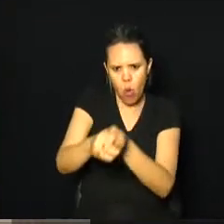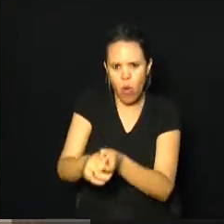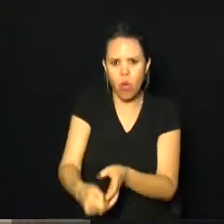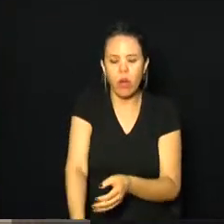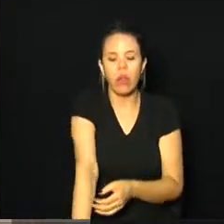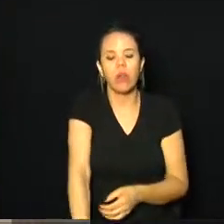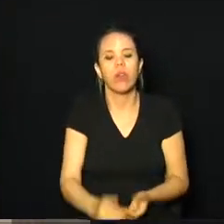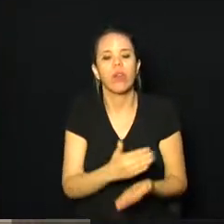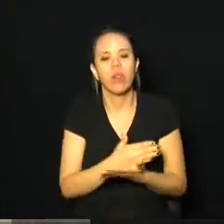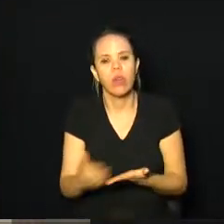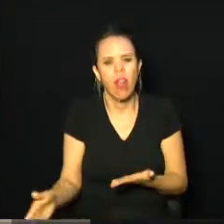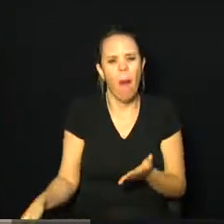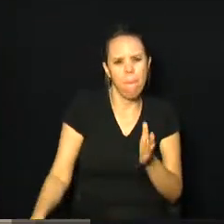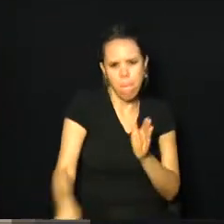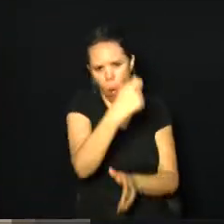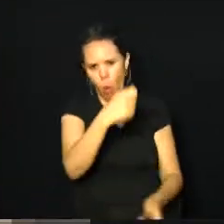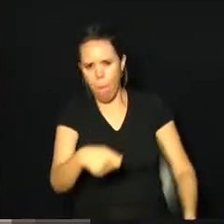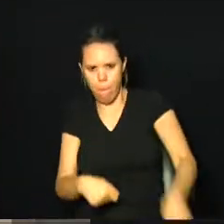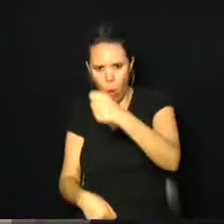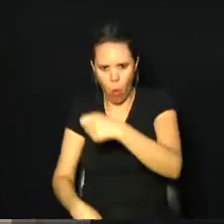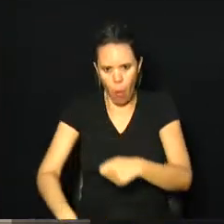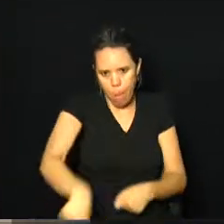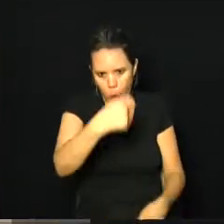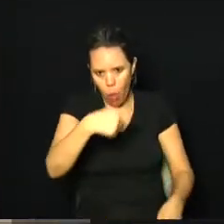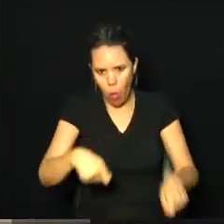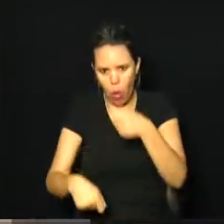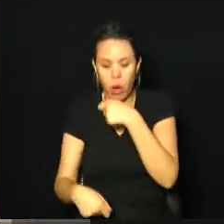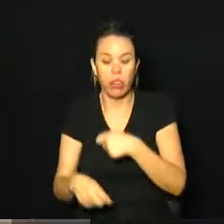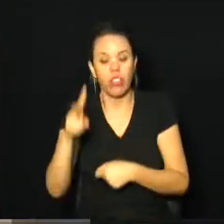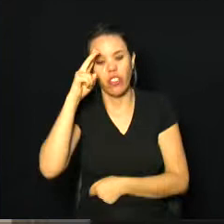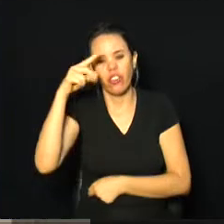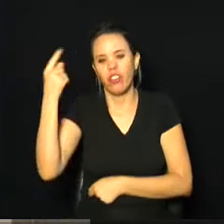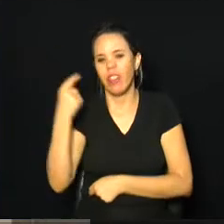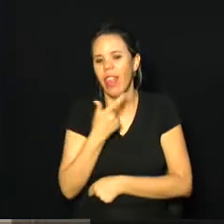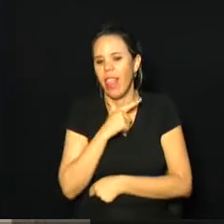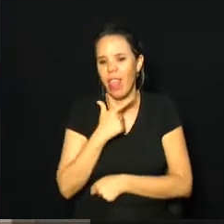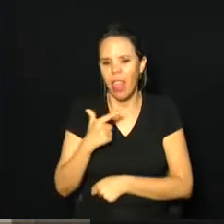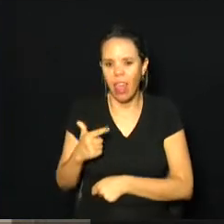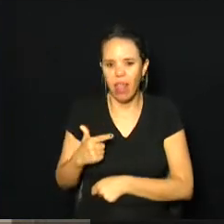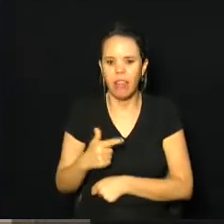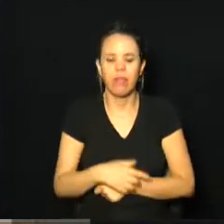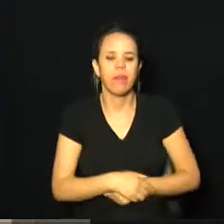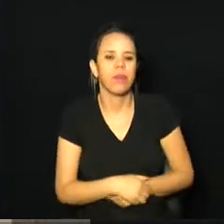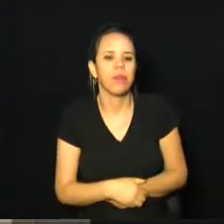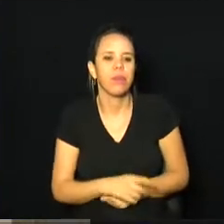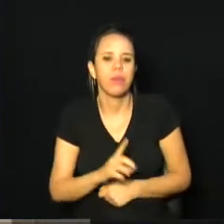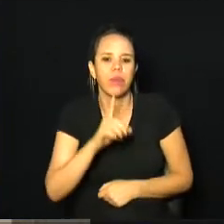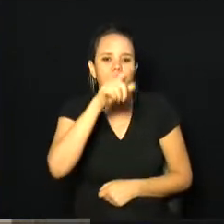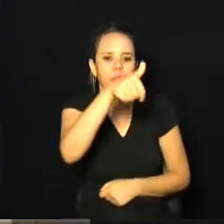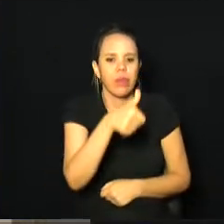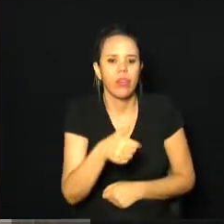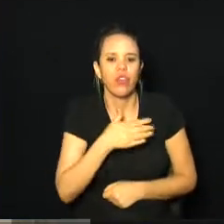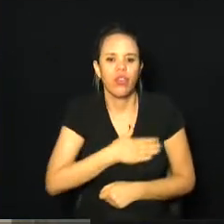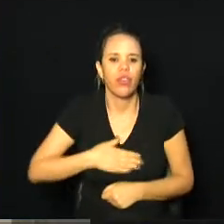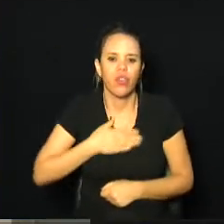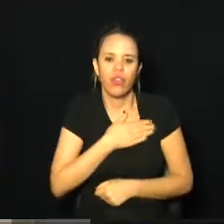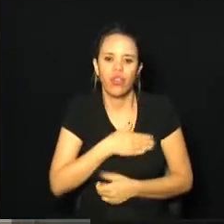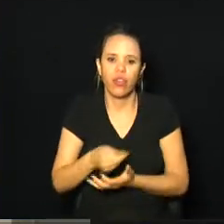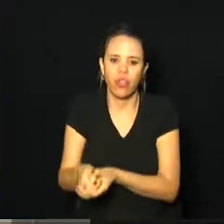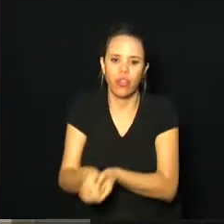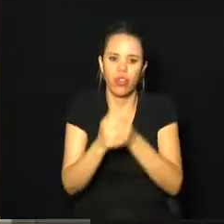eu comecei a dar pancada para tudo que é lado e tem até uma história engraçada sobre isso. Depois que eu peguei o gosto pelo vôlei lá